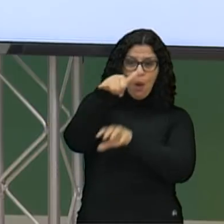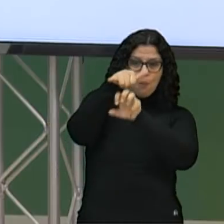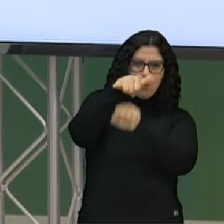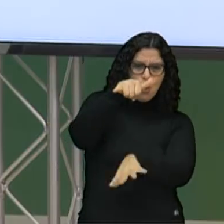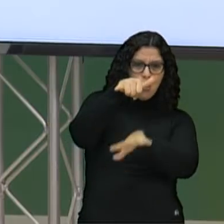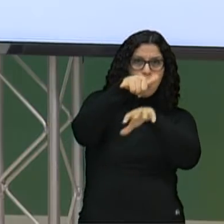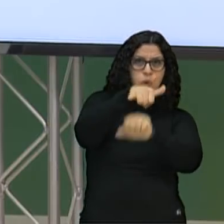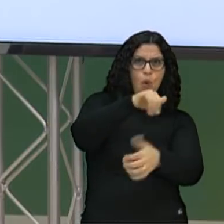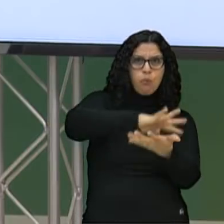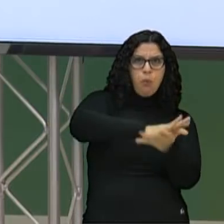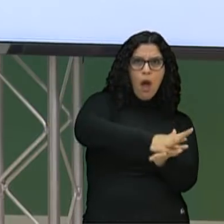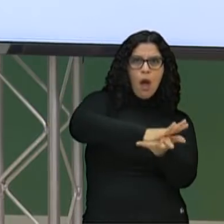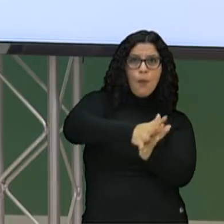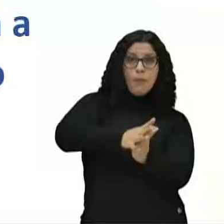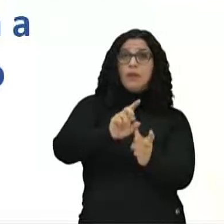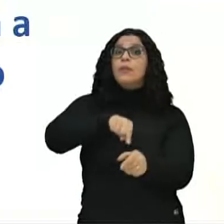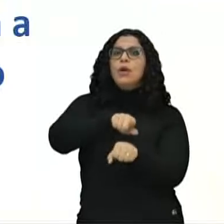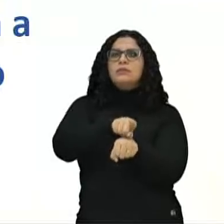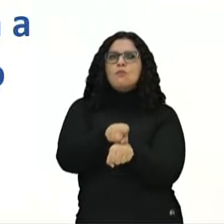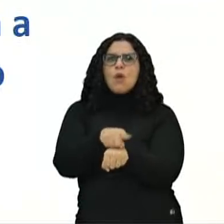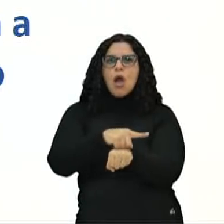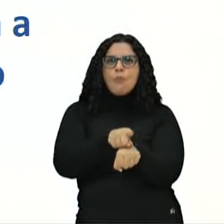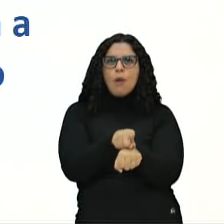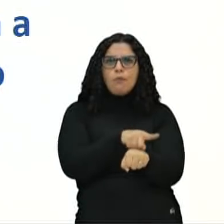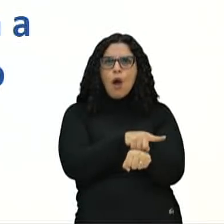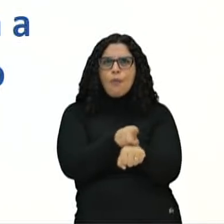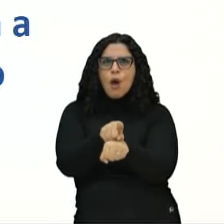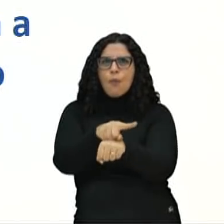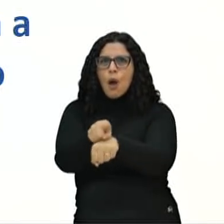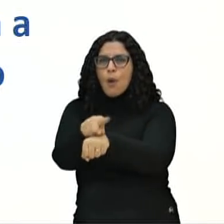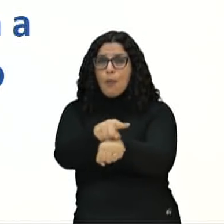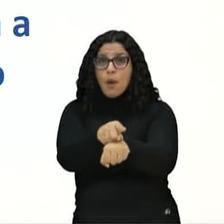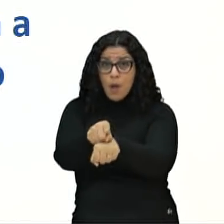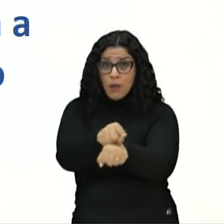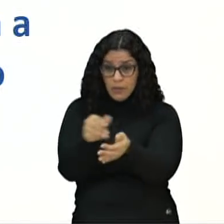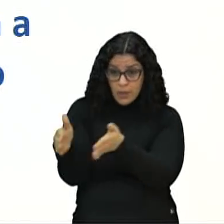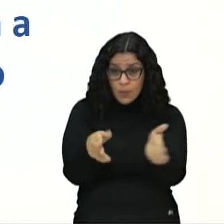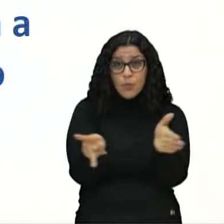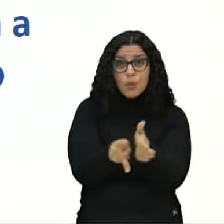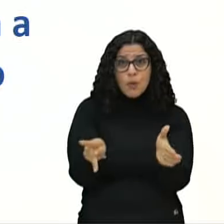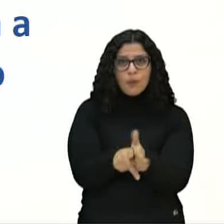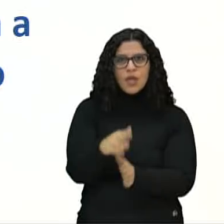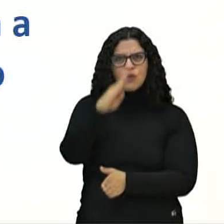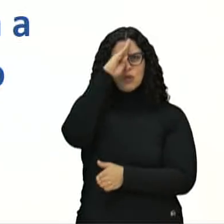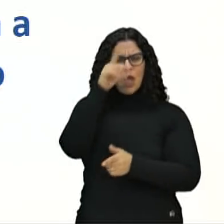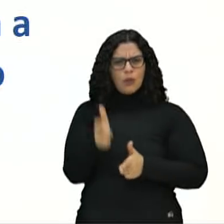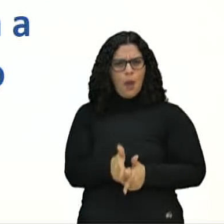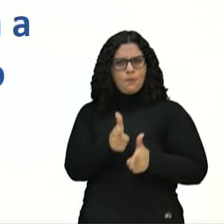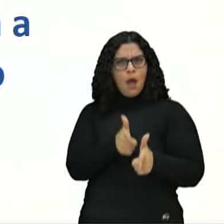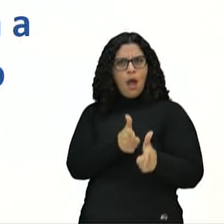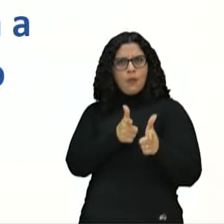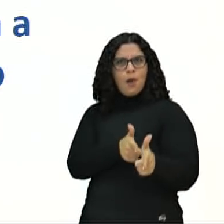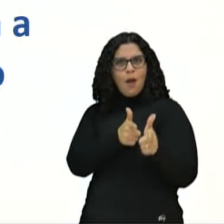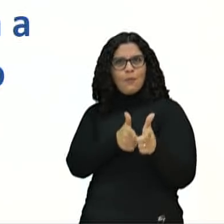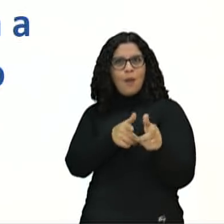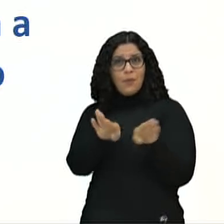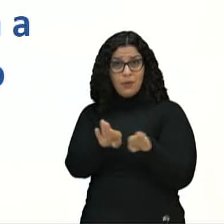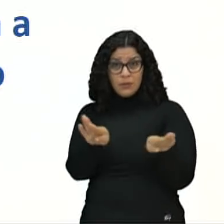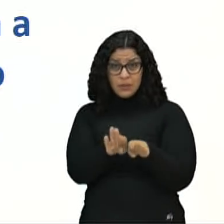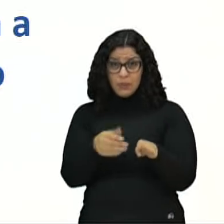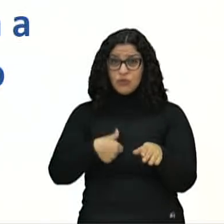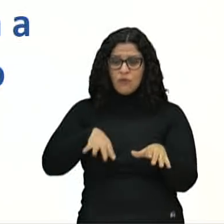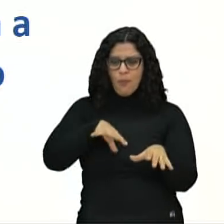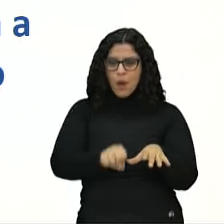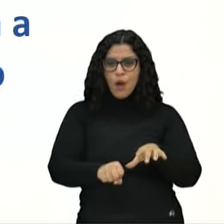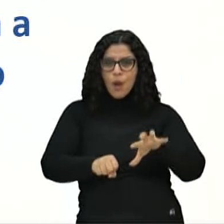começavam o bombardeio, a seguir os tanques avançavam, abrindo caminho para a infantaria, os soldados a pé, que